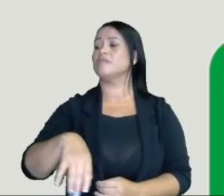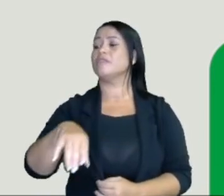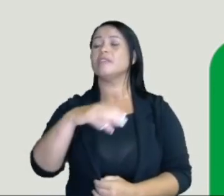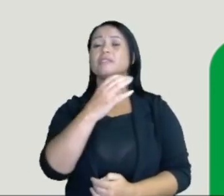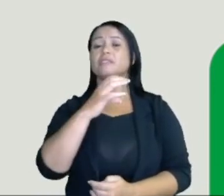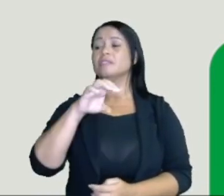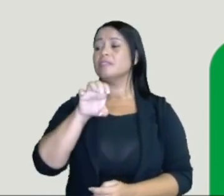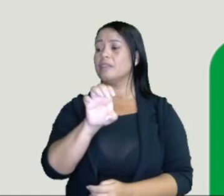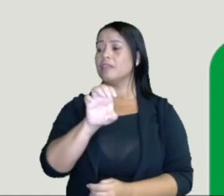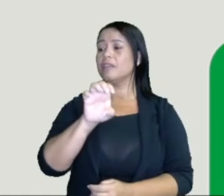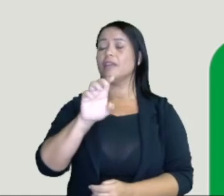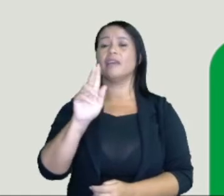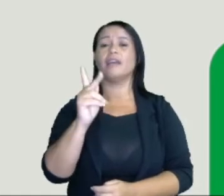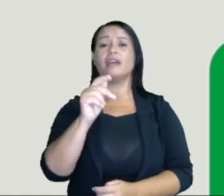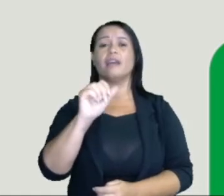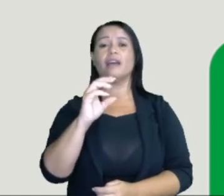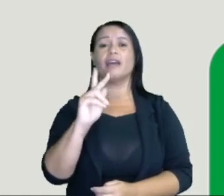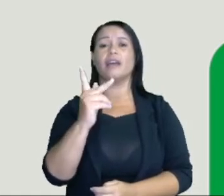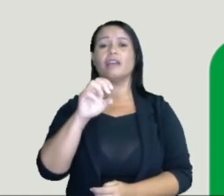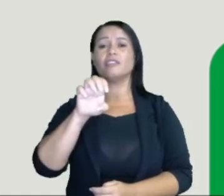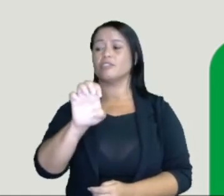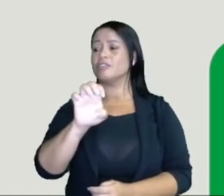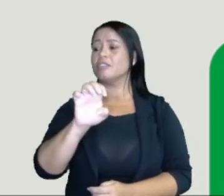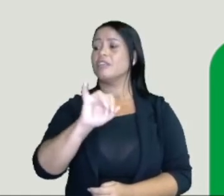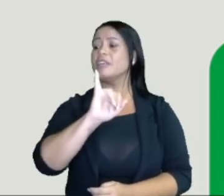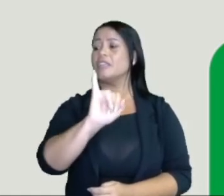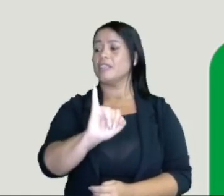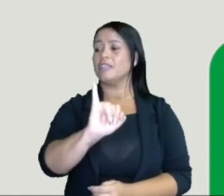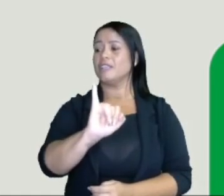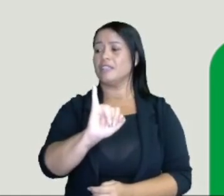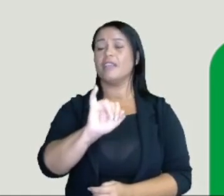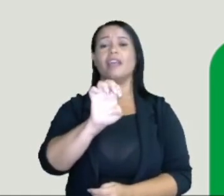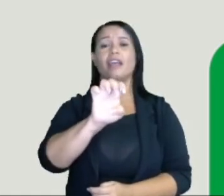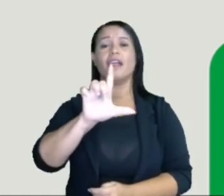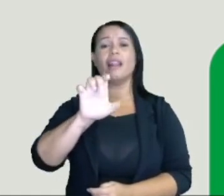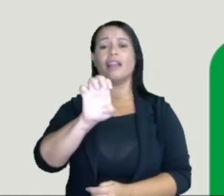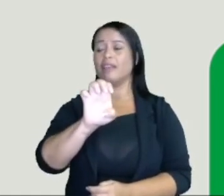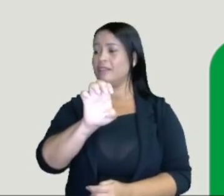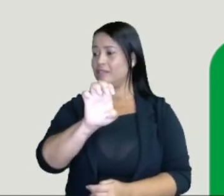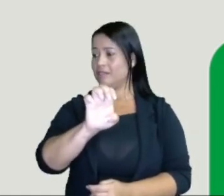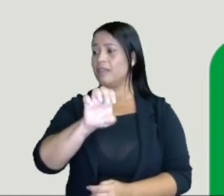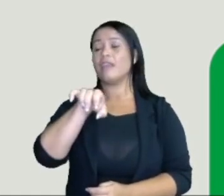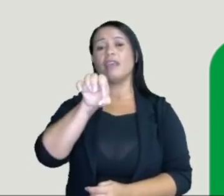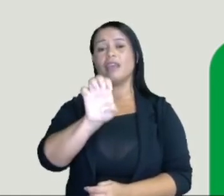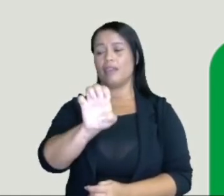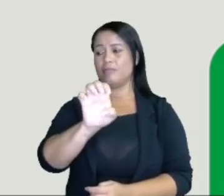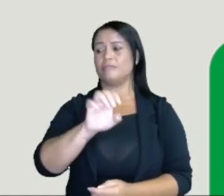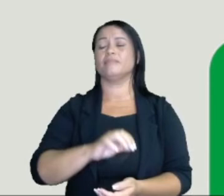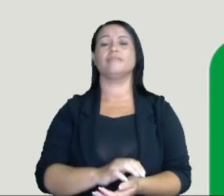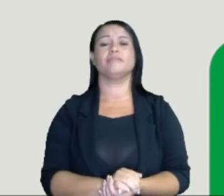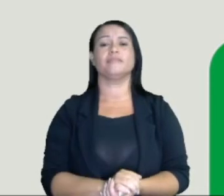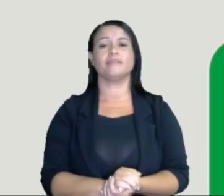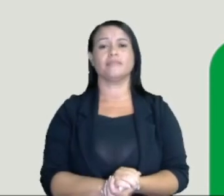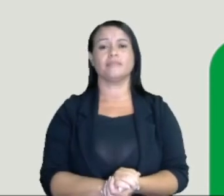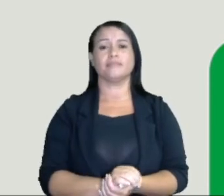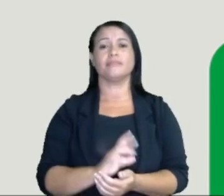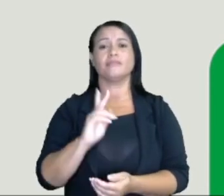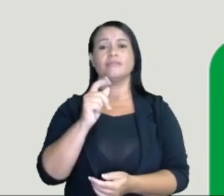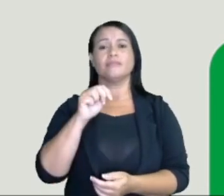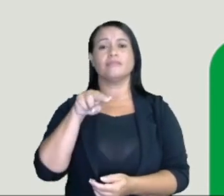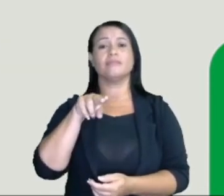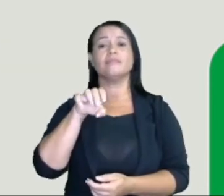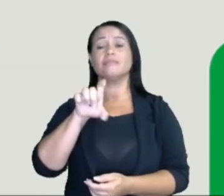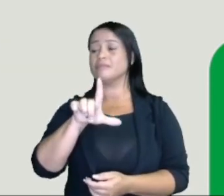C, H, I, L, E,